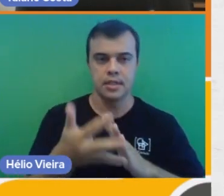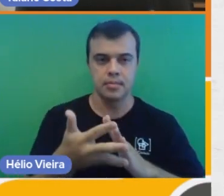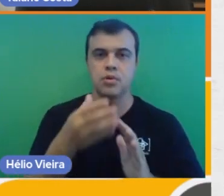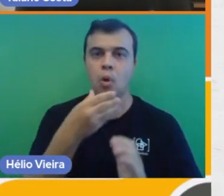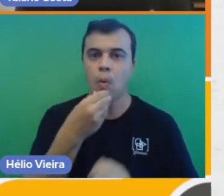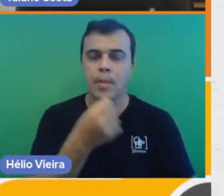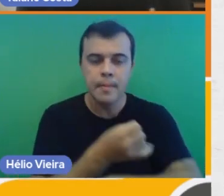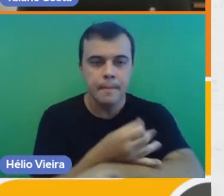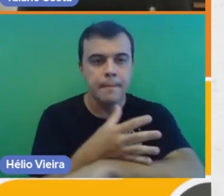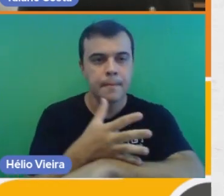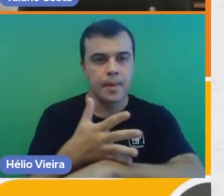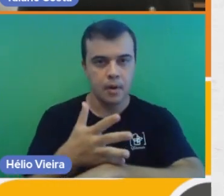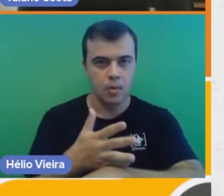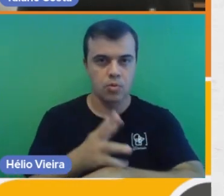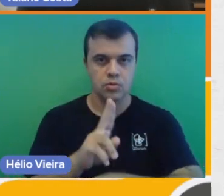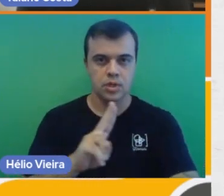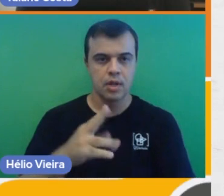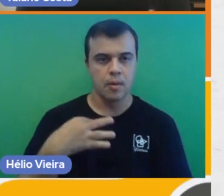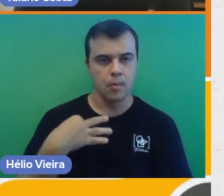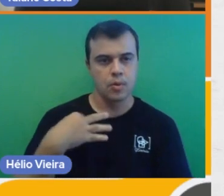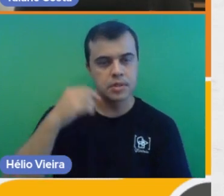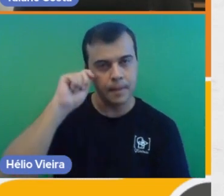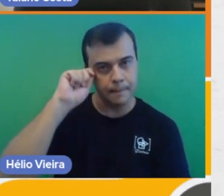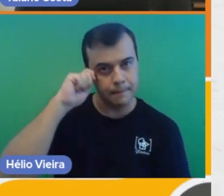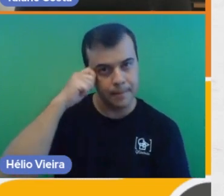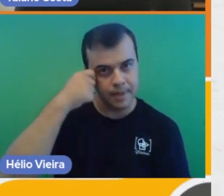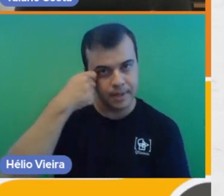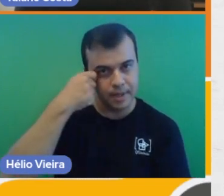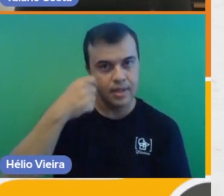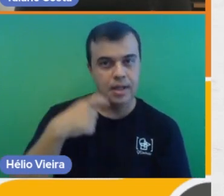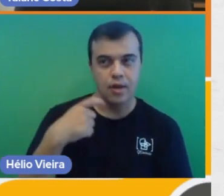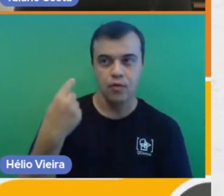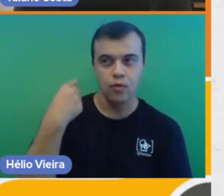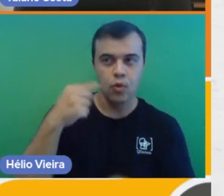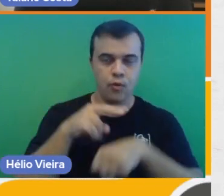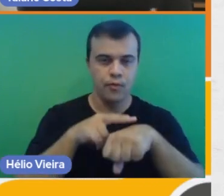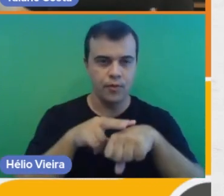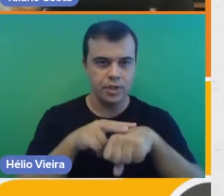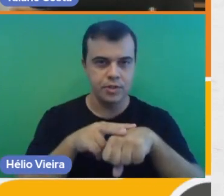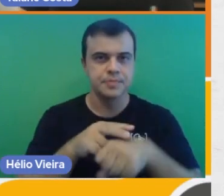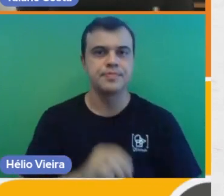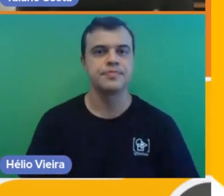homem branco, está usando uma blusa preta e o fundo verde.